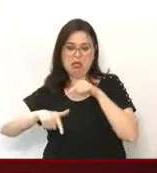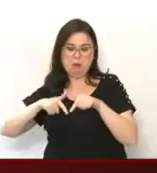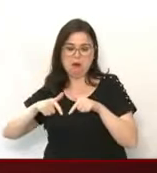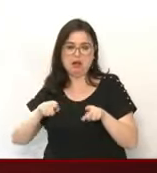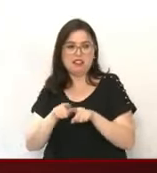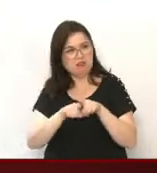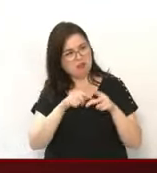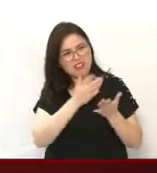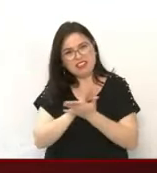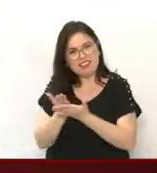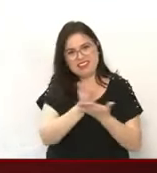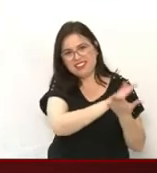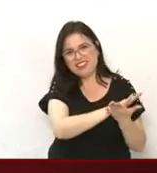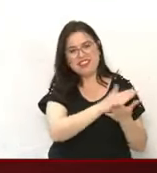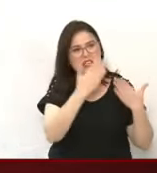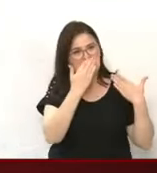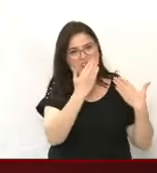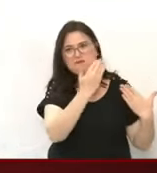Muita gratidão por isso.